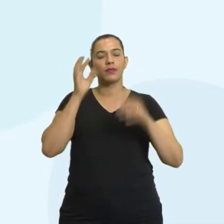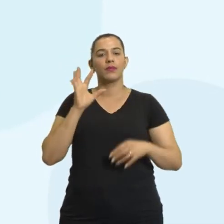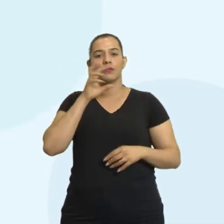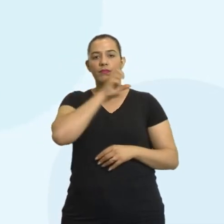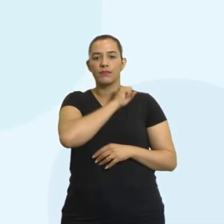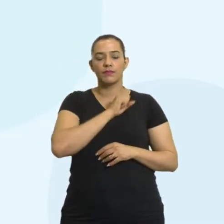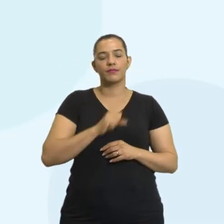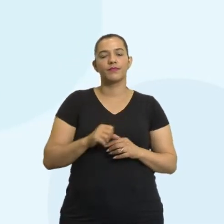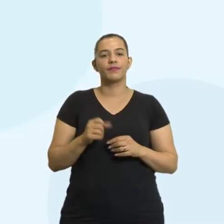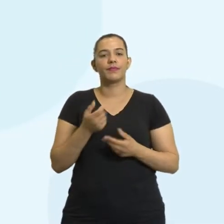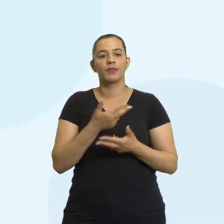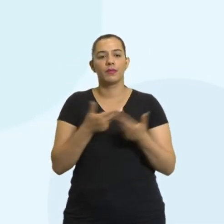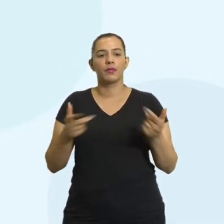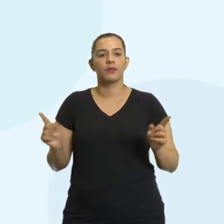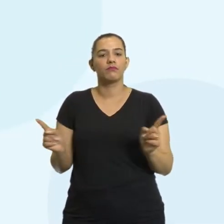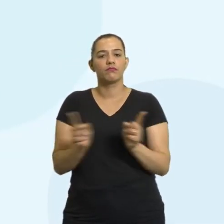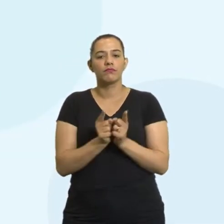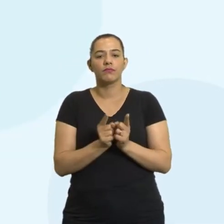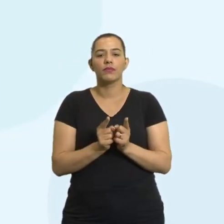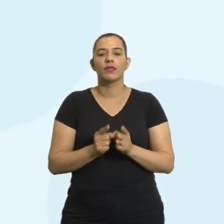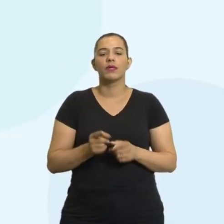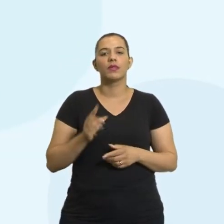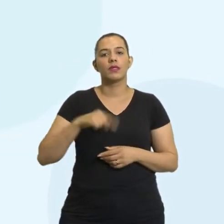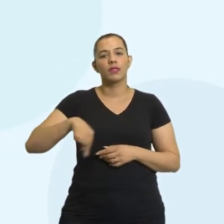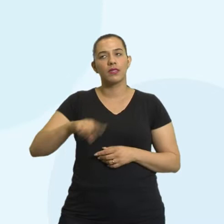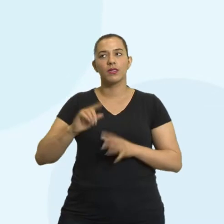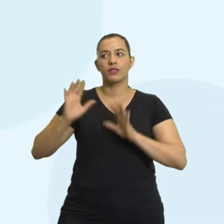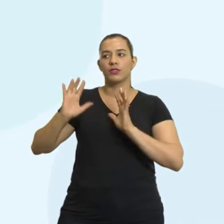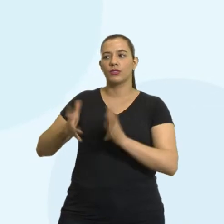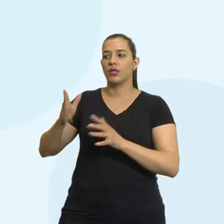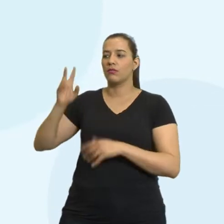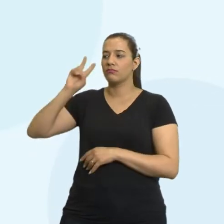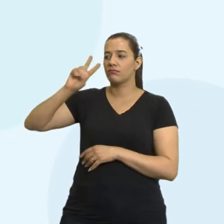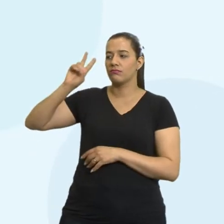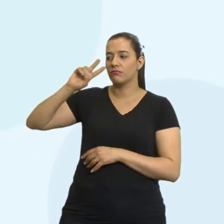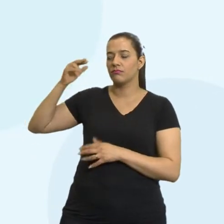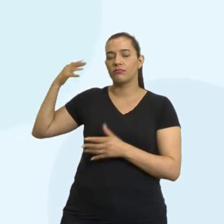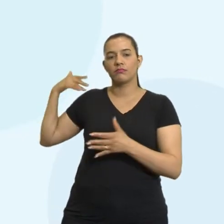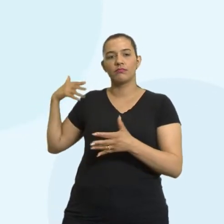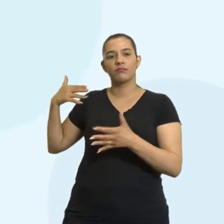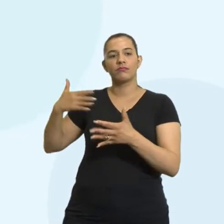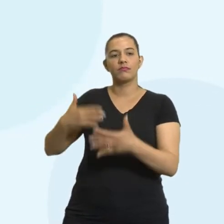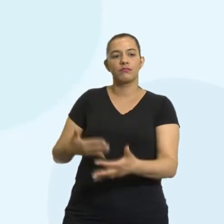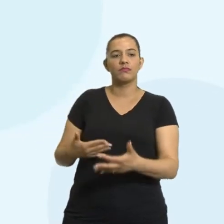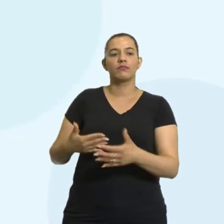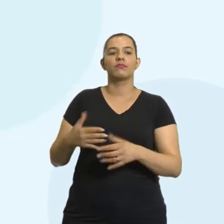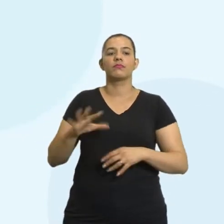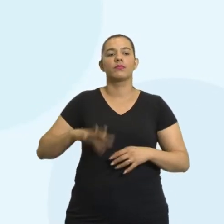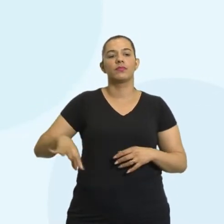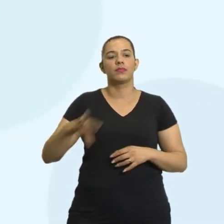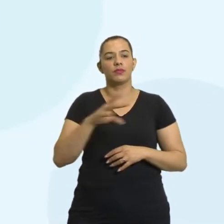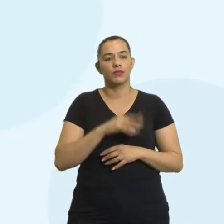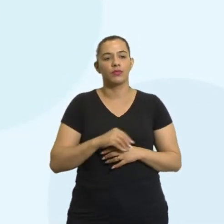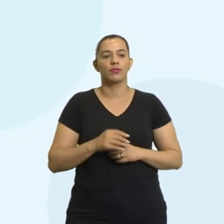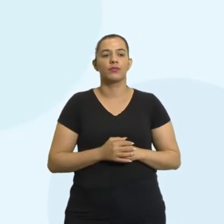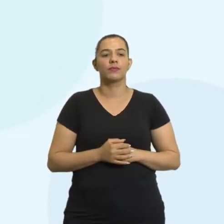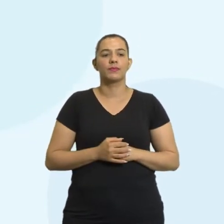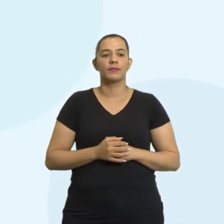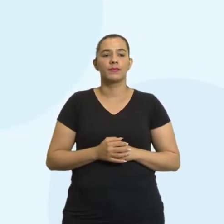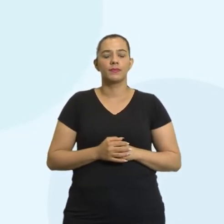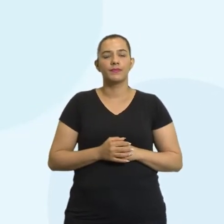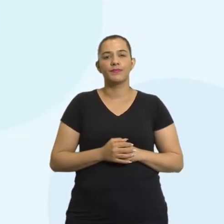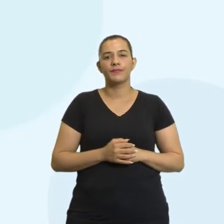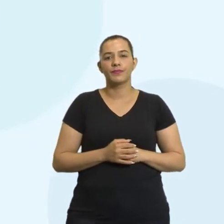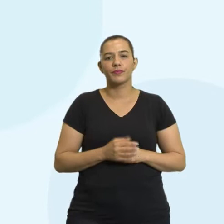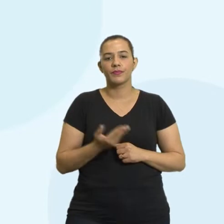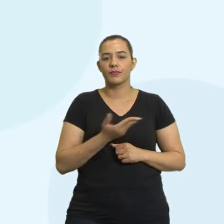enfim, ele precisa já ter uma bagagem, o que a professora Maristela chamou de repertório, né?